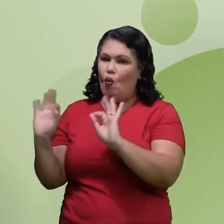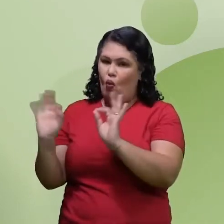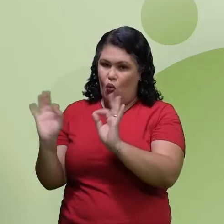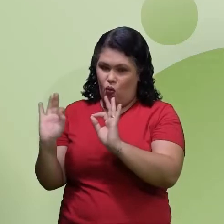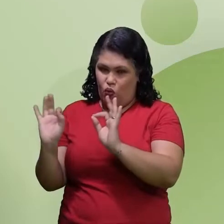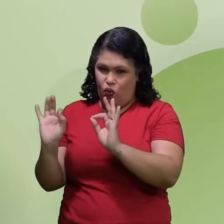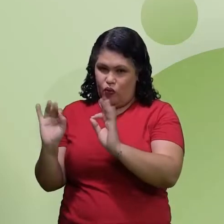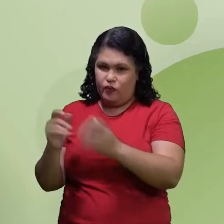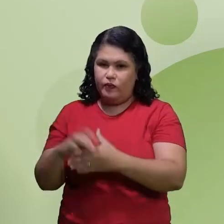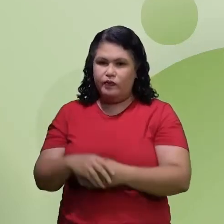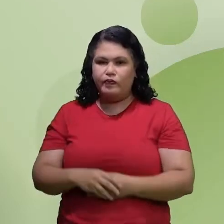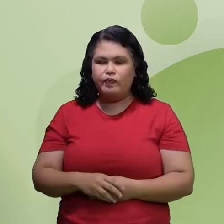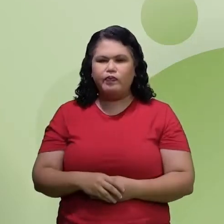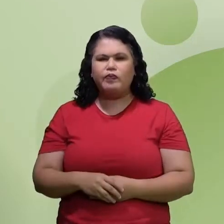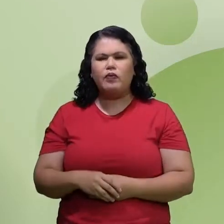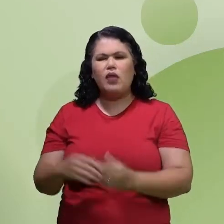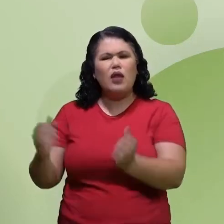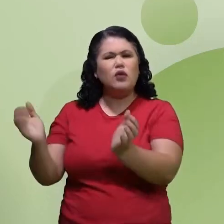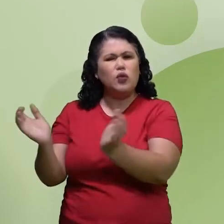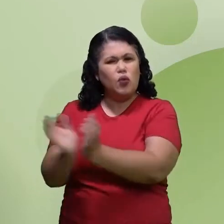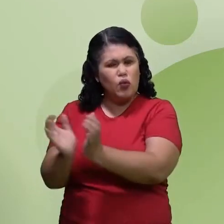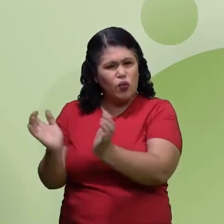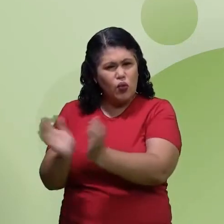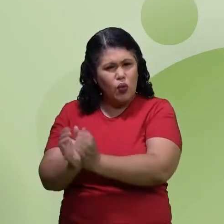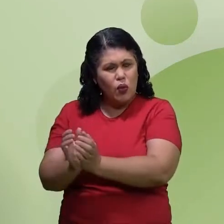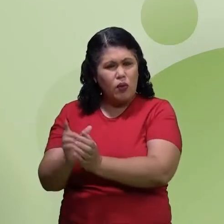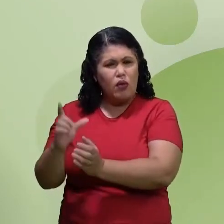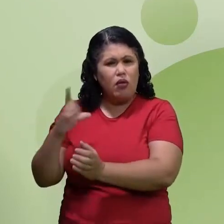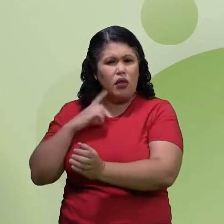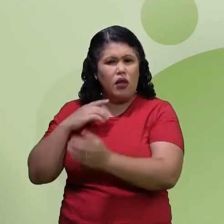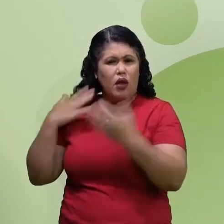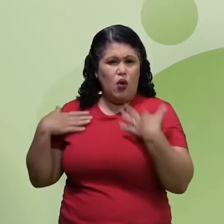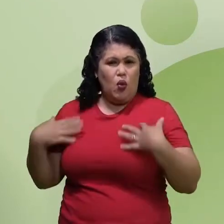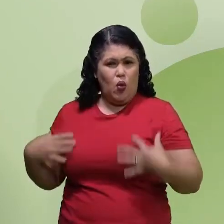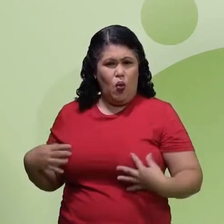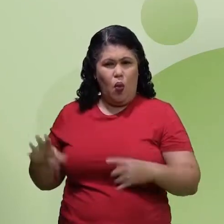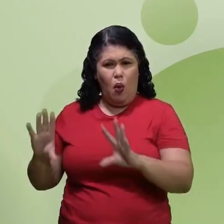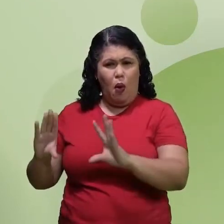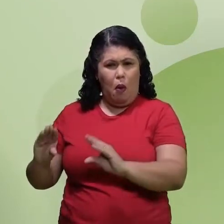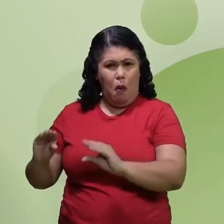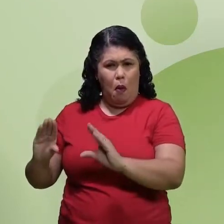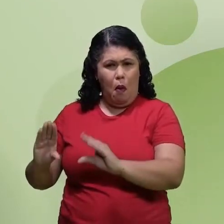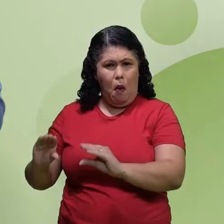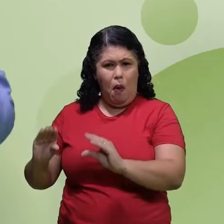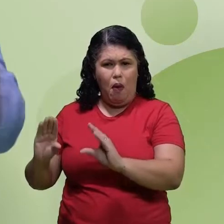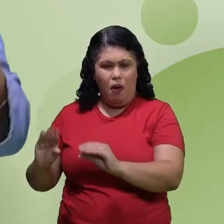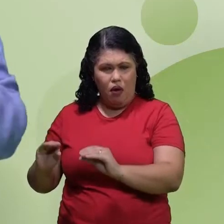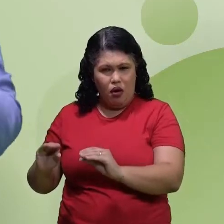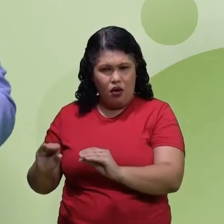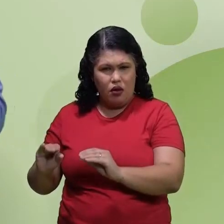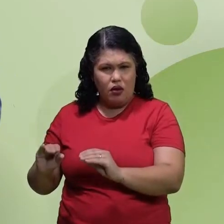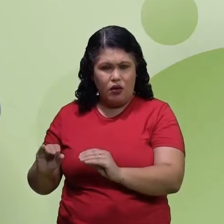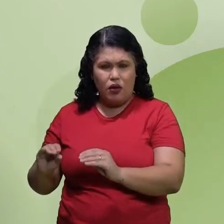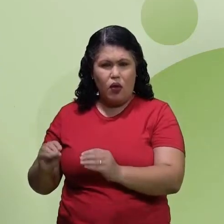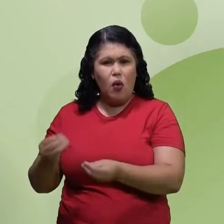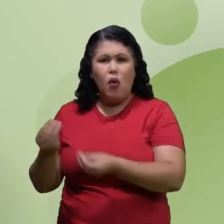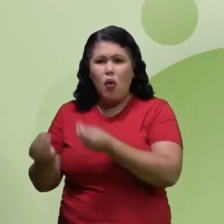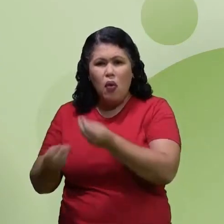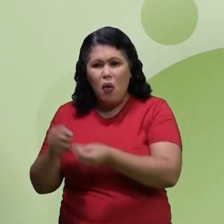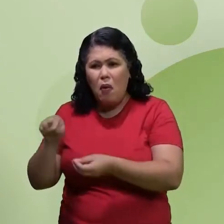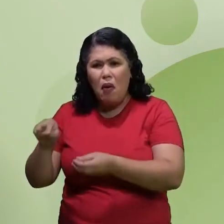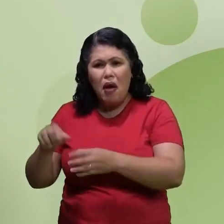eles possuem, já que eles são invertebrados, eles têm um corpo mole. Se eles têm um corpo mole, não dava para eles estarem